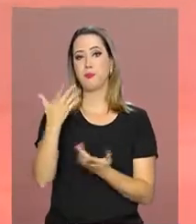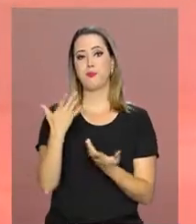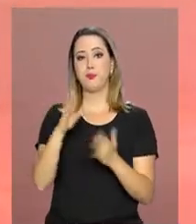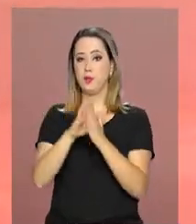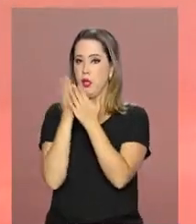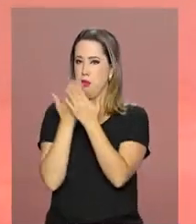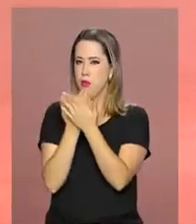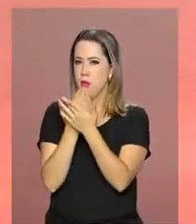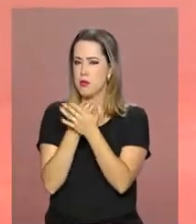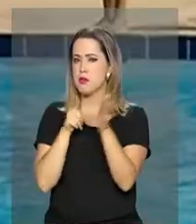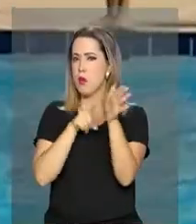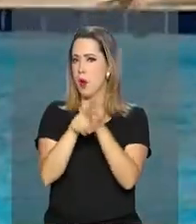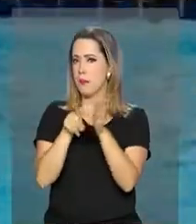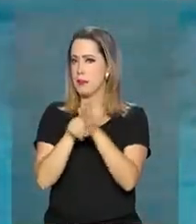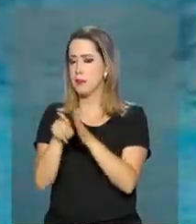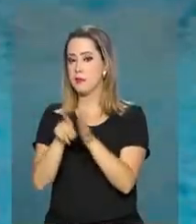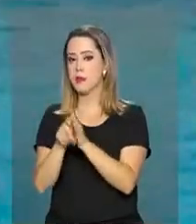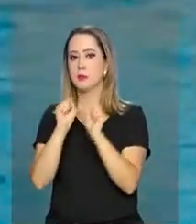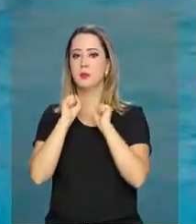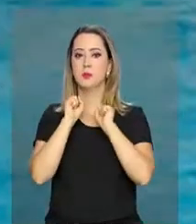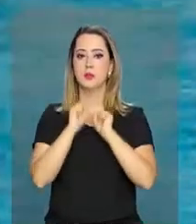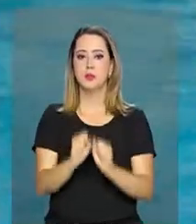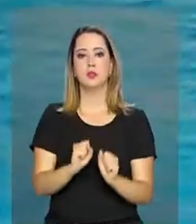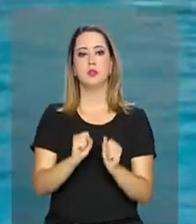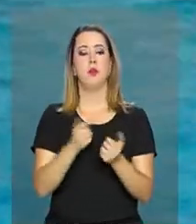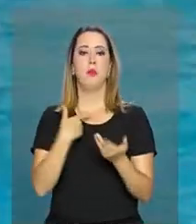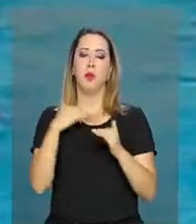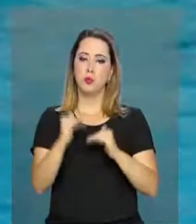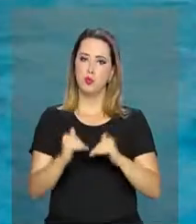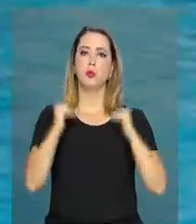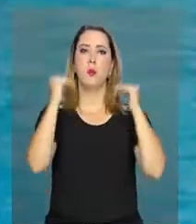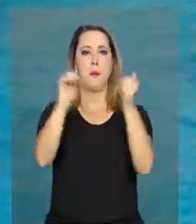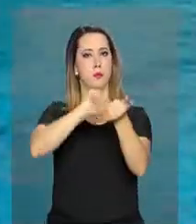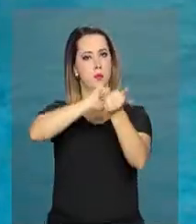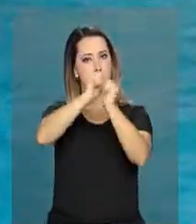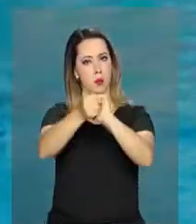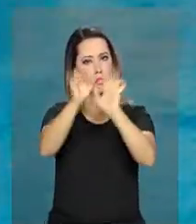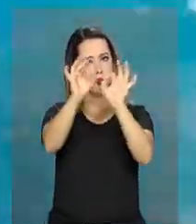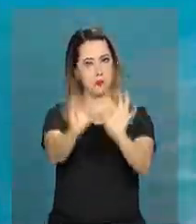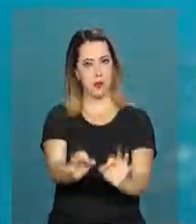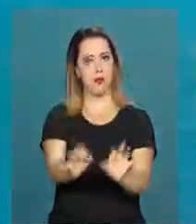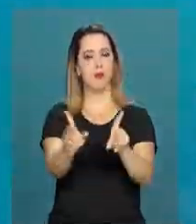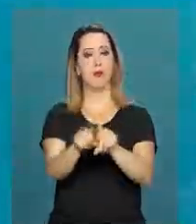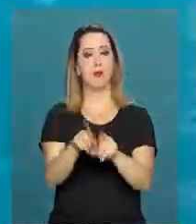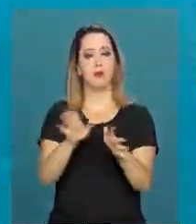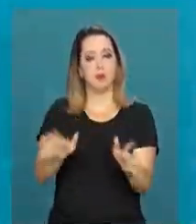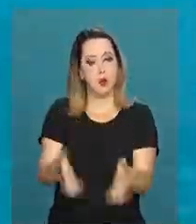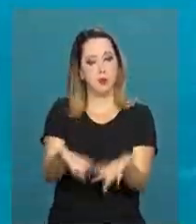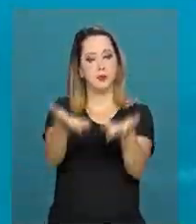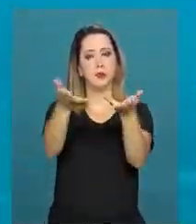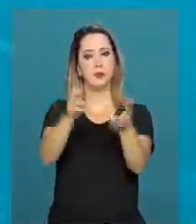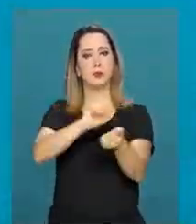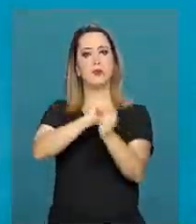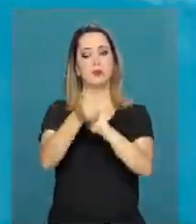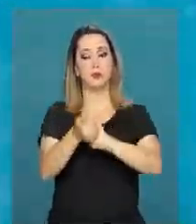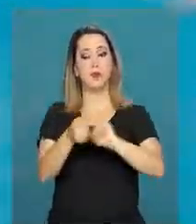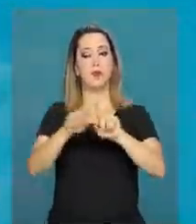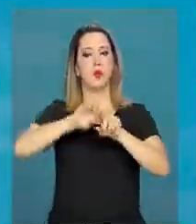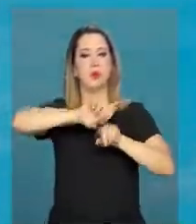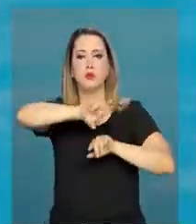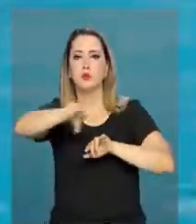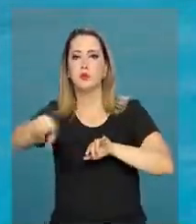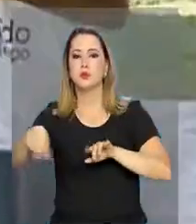unidades de ensino no país podem ser consideradas escolas que promovem a atividade física em